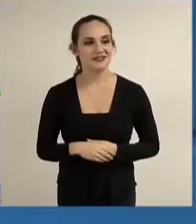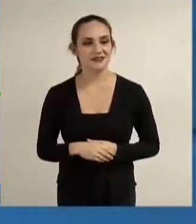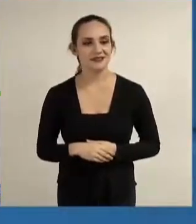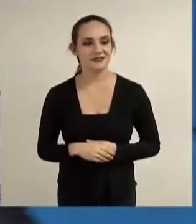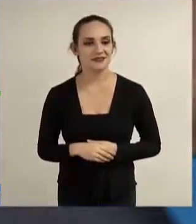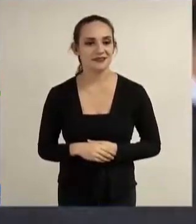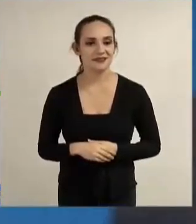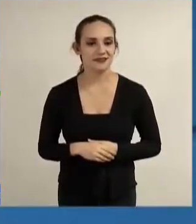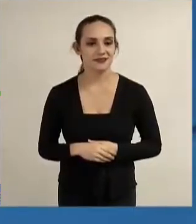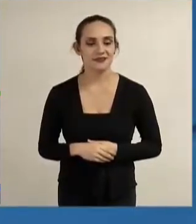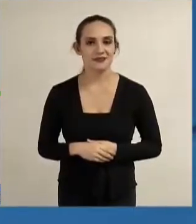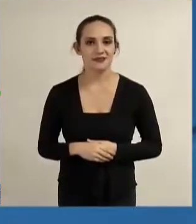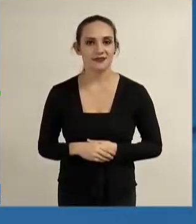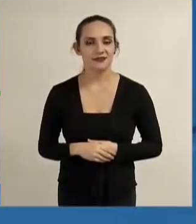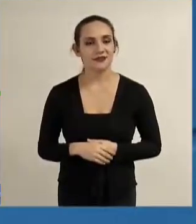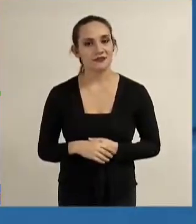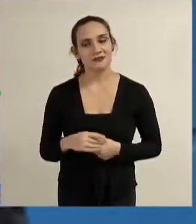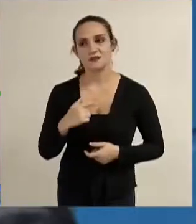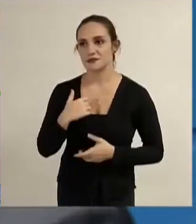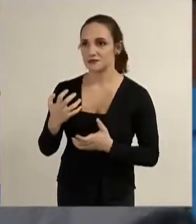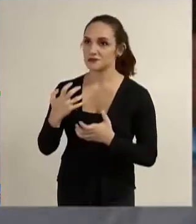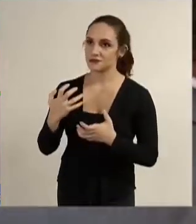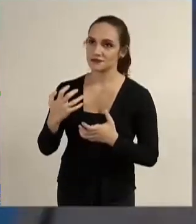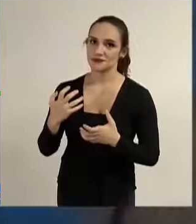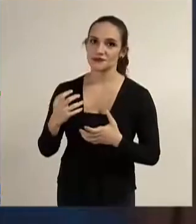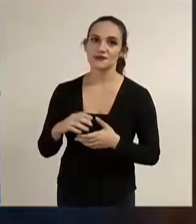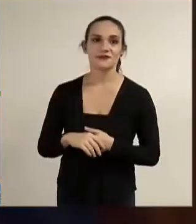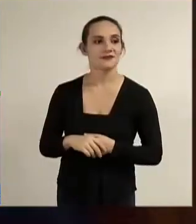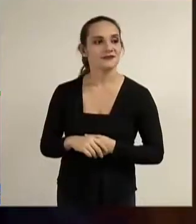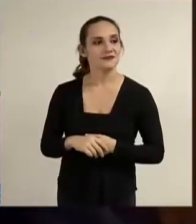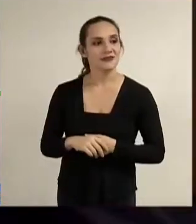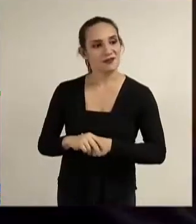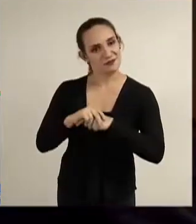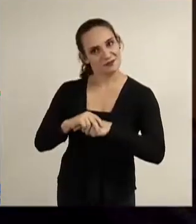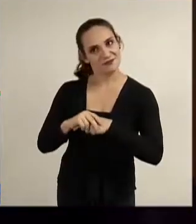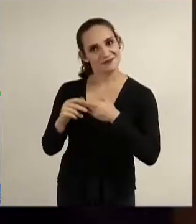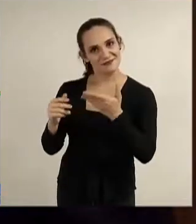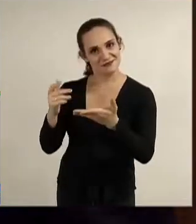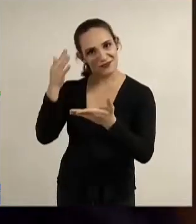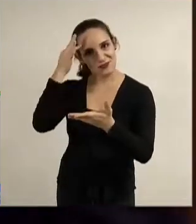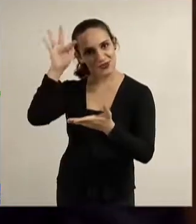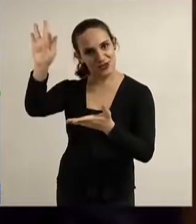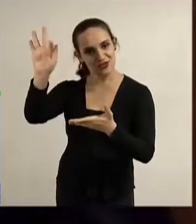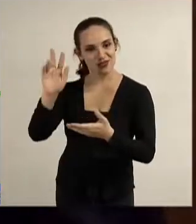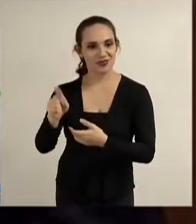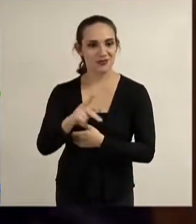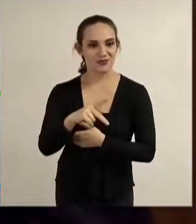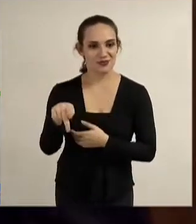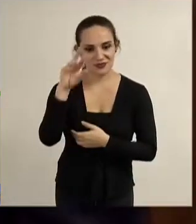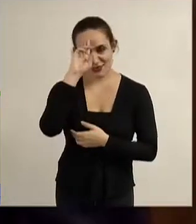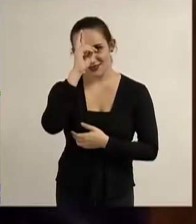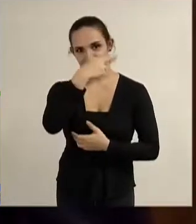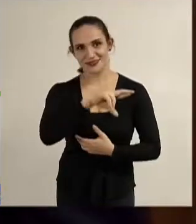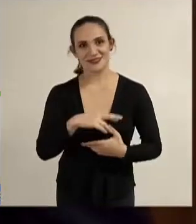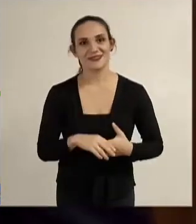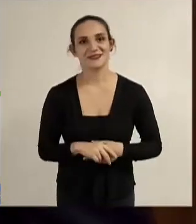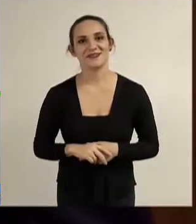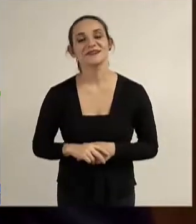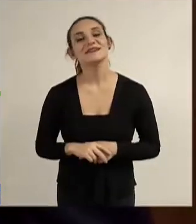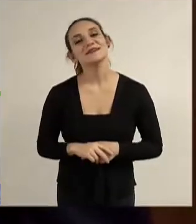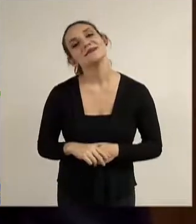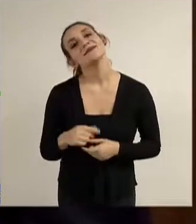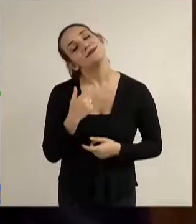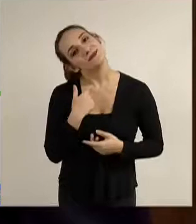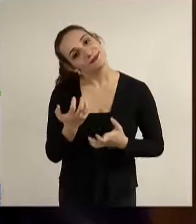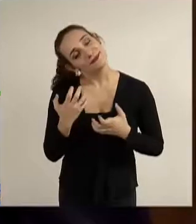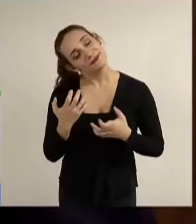Eu quero saudar o nosso filósofo da manhã, deputado professor Rinaldo,